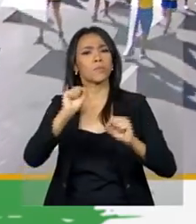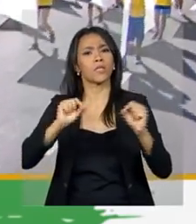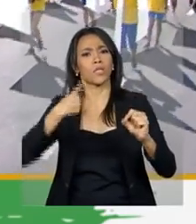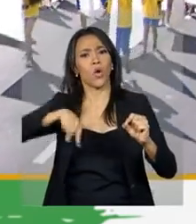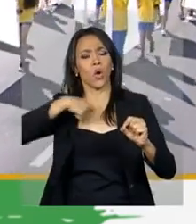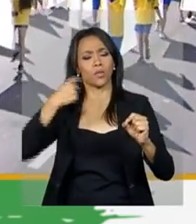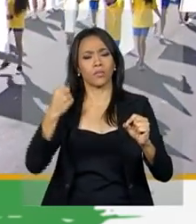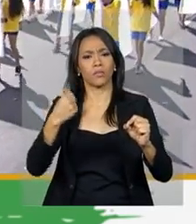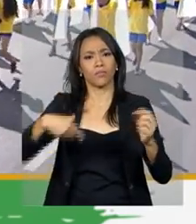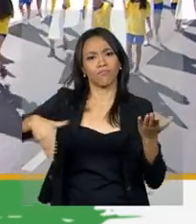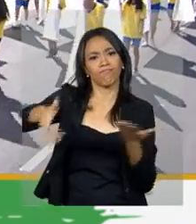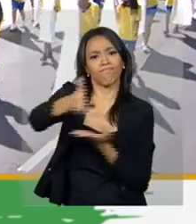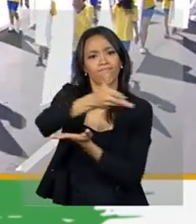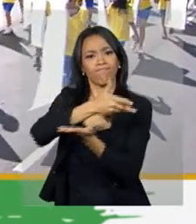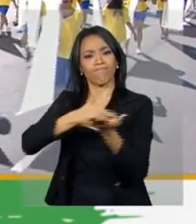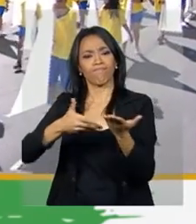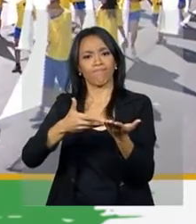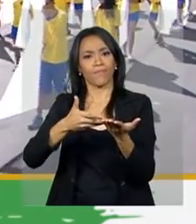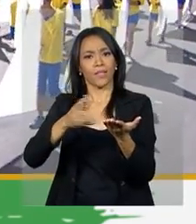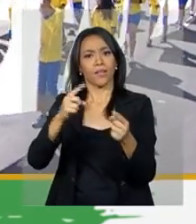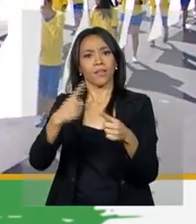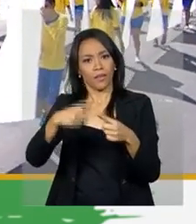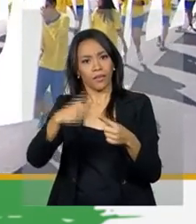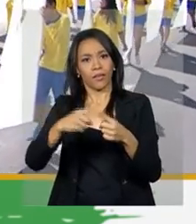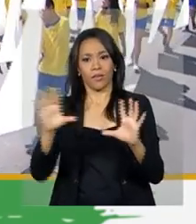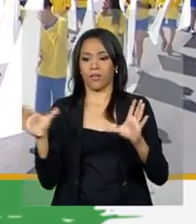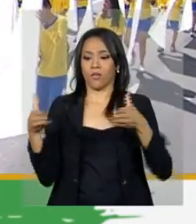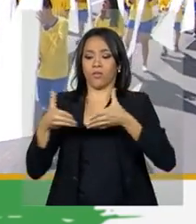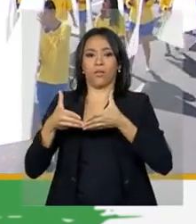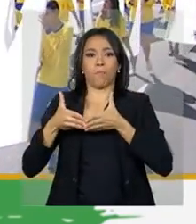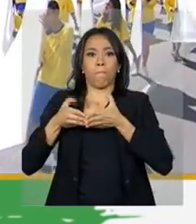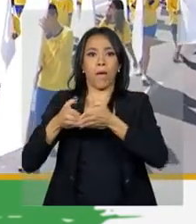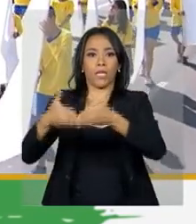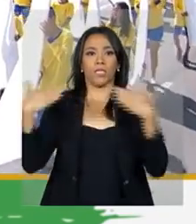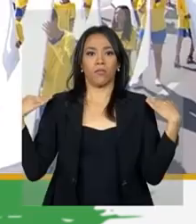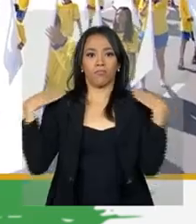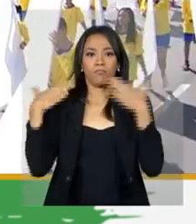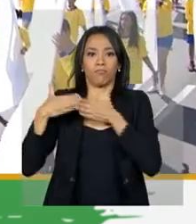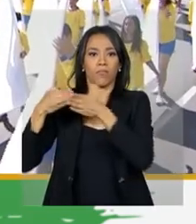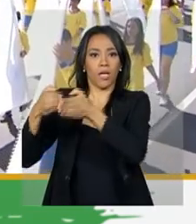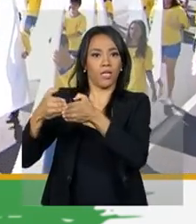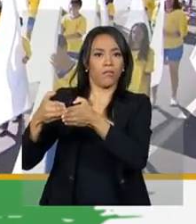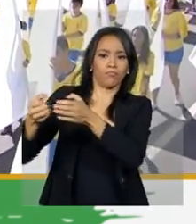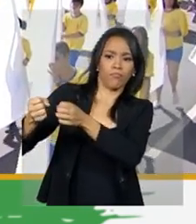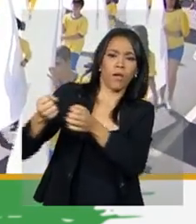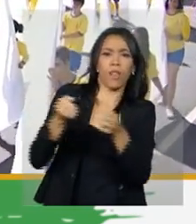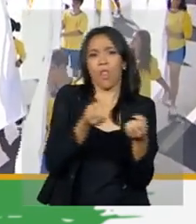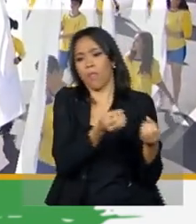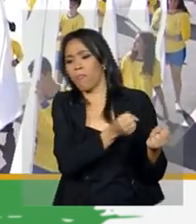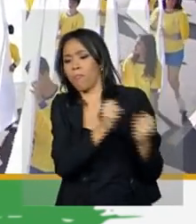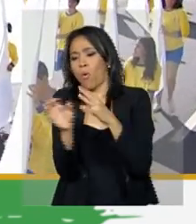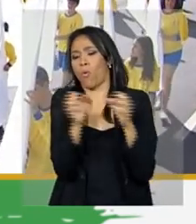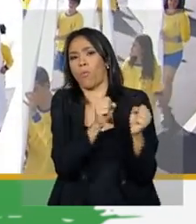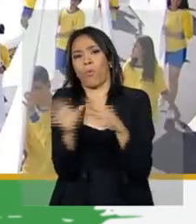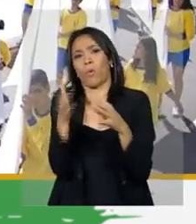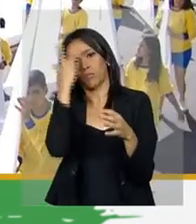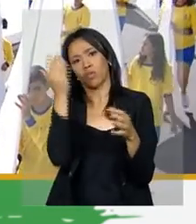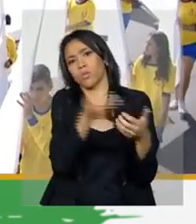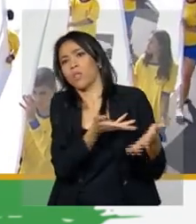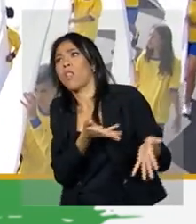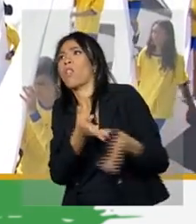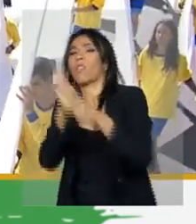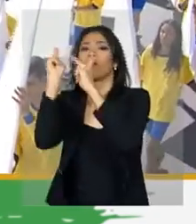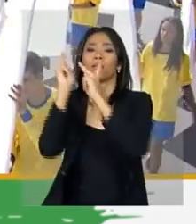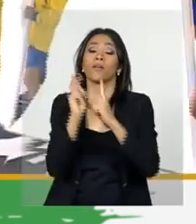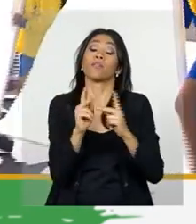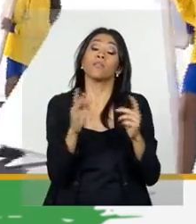por intermédio da transporte da Marinha, levamos esse contingente todo. Nós tivemos um efetivo que